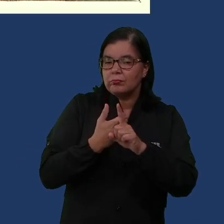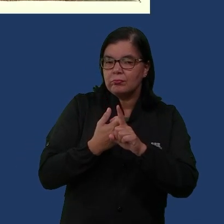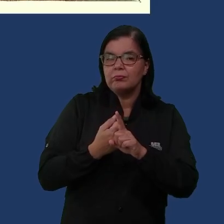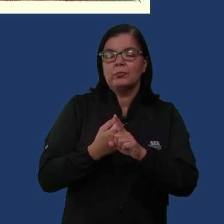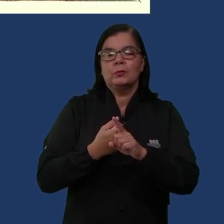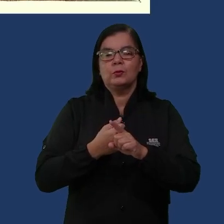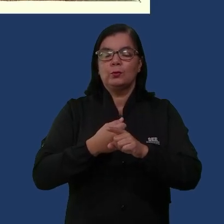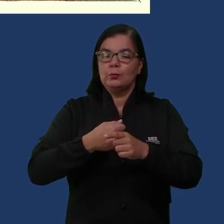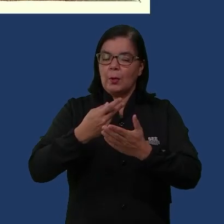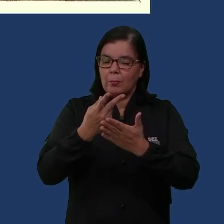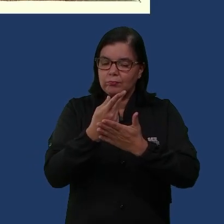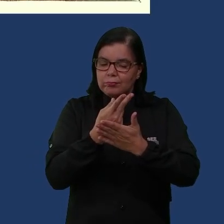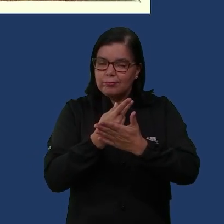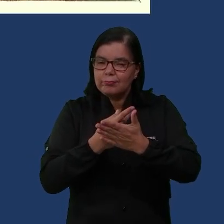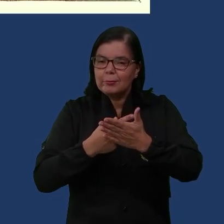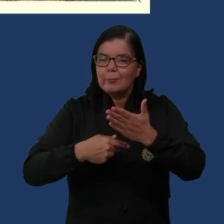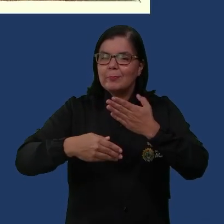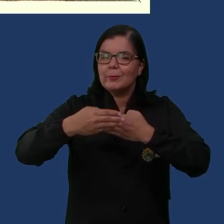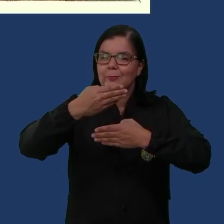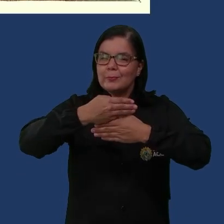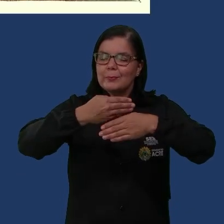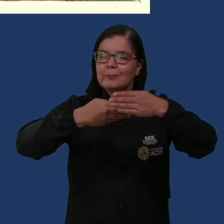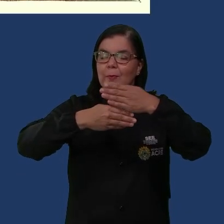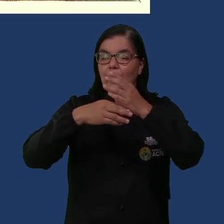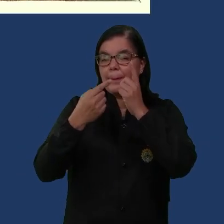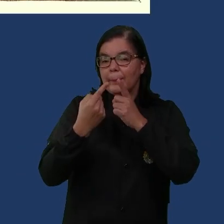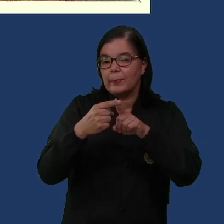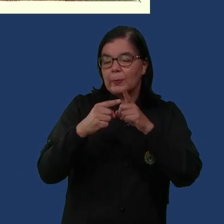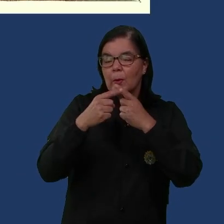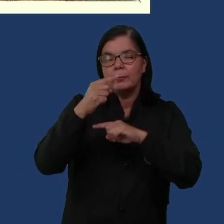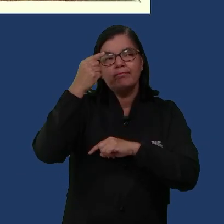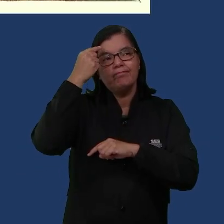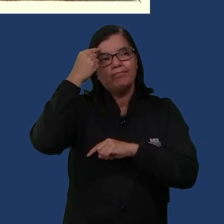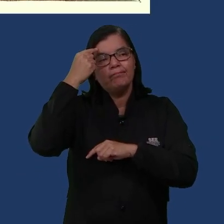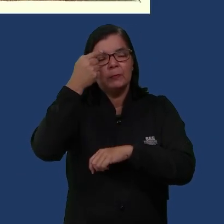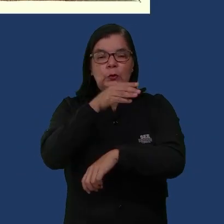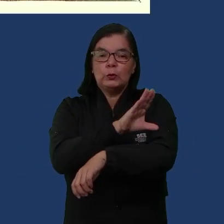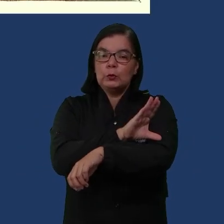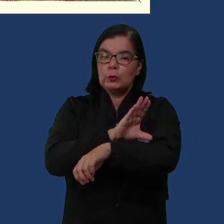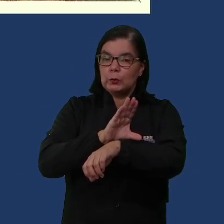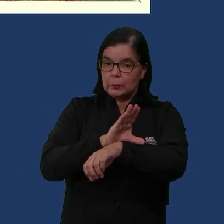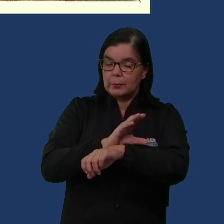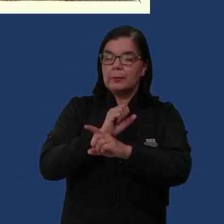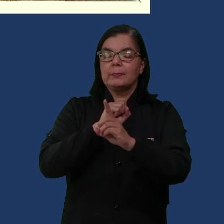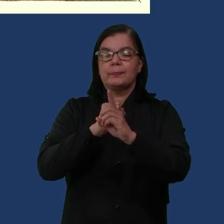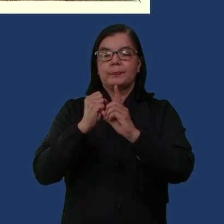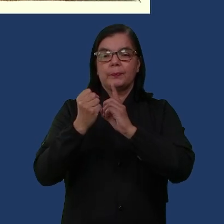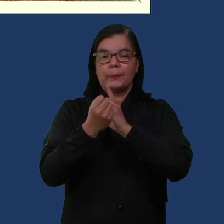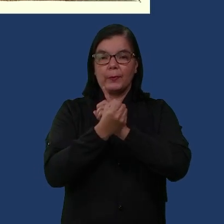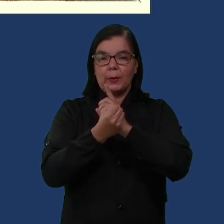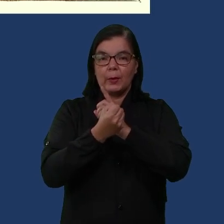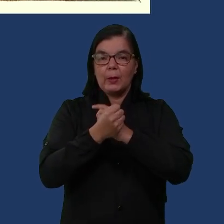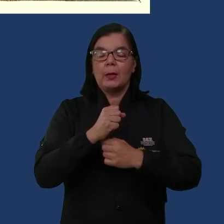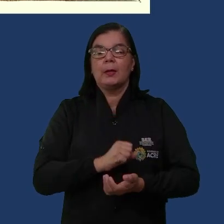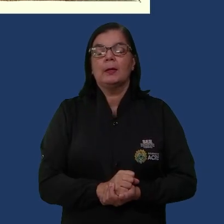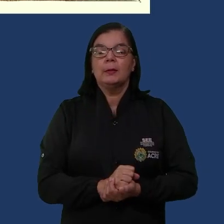do grafite, por exemplo, para provocar reflexões sobre a cultura e a sociedade. E aí está